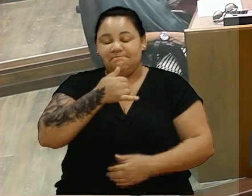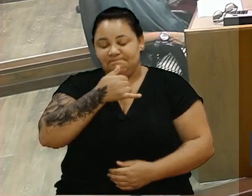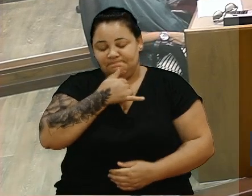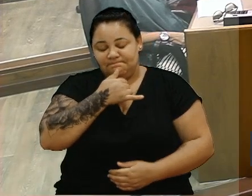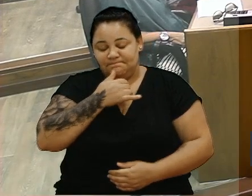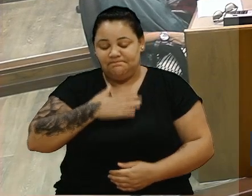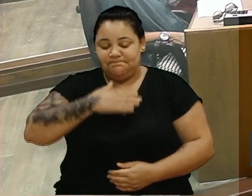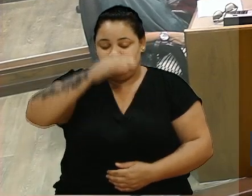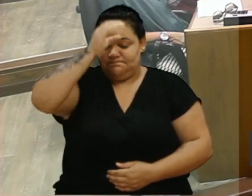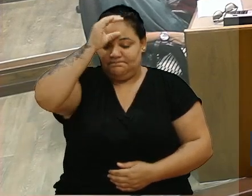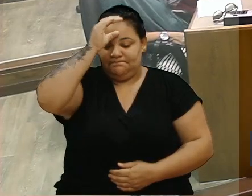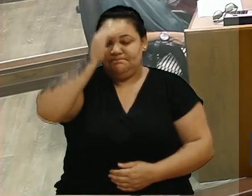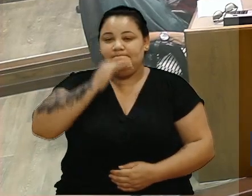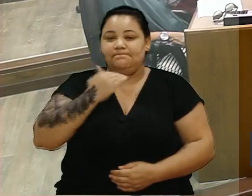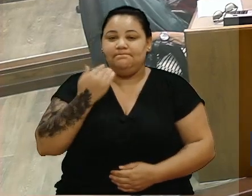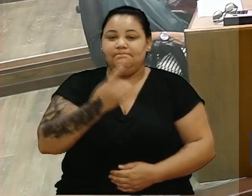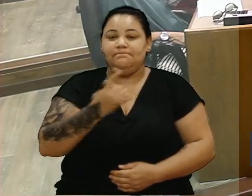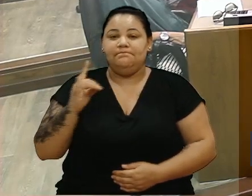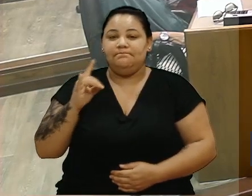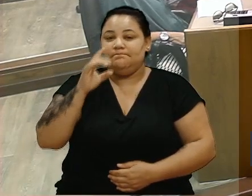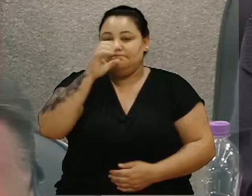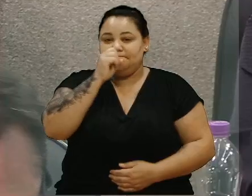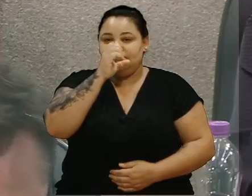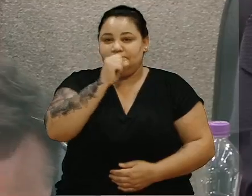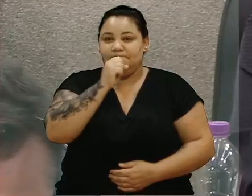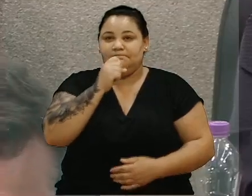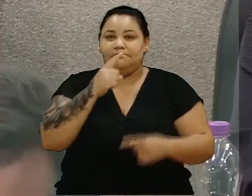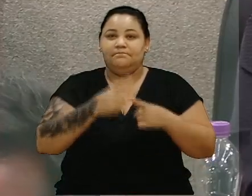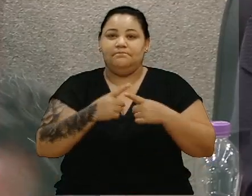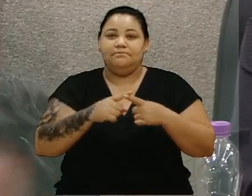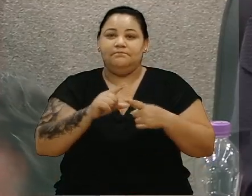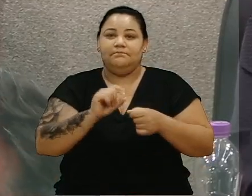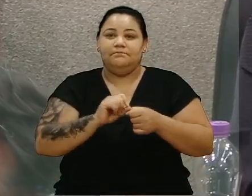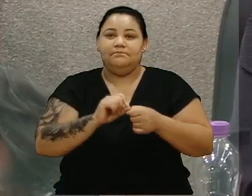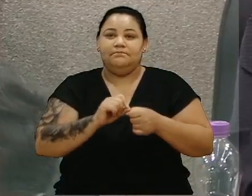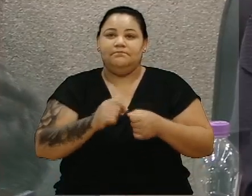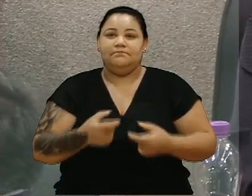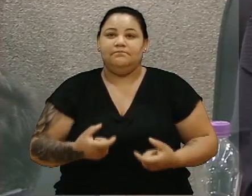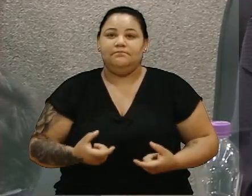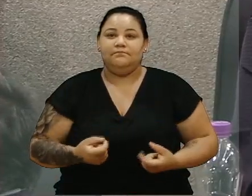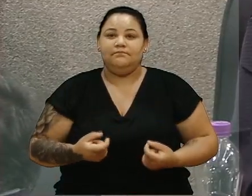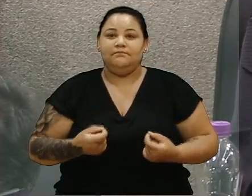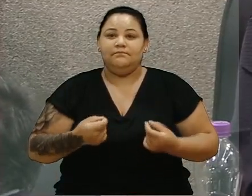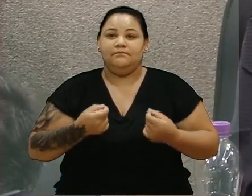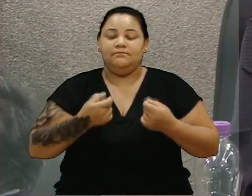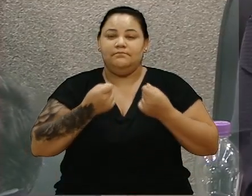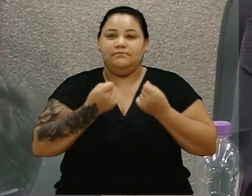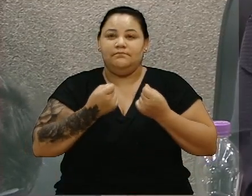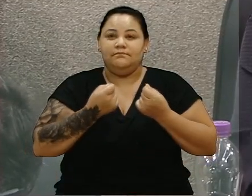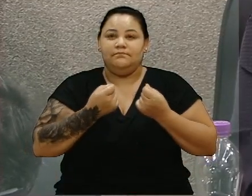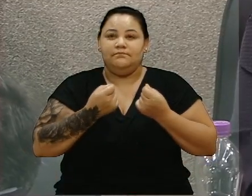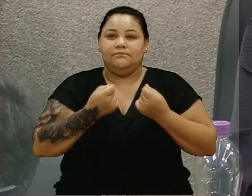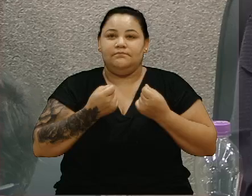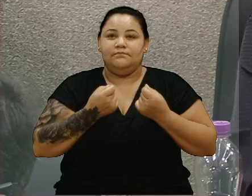último sábado veio a falecer por consequência de um câncer, jovem com 62 anos.